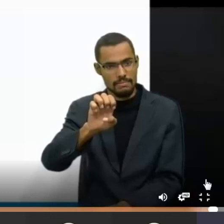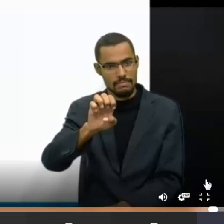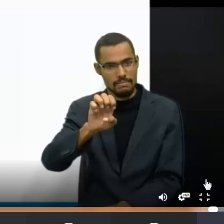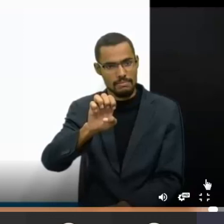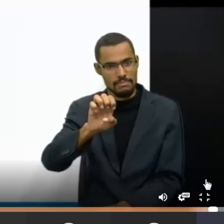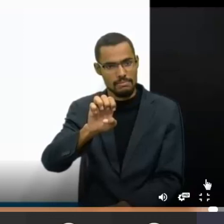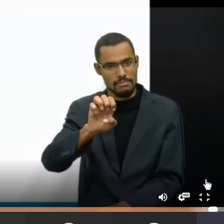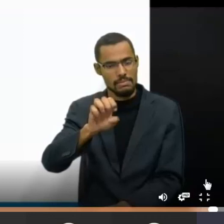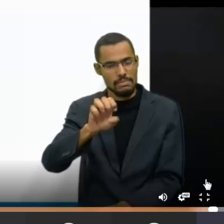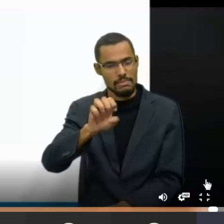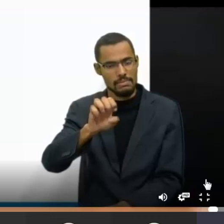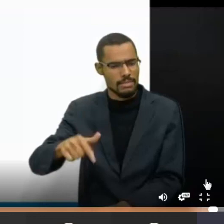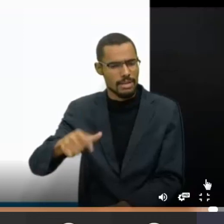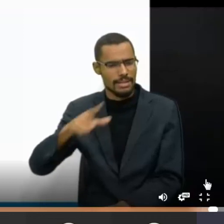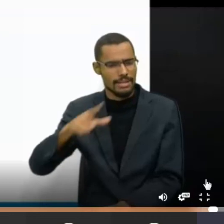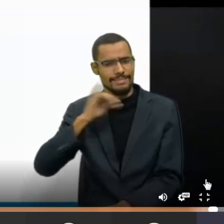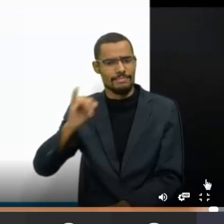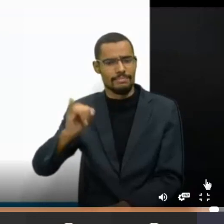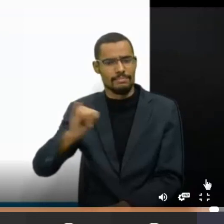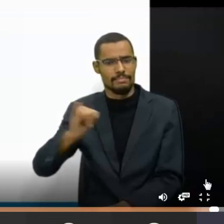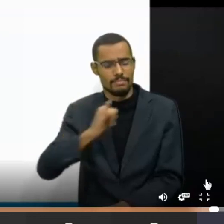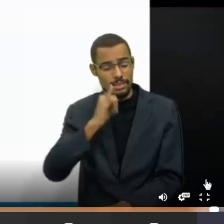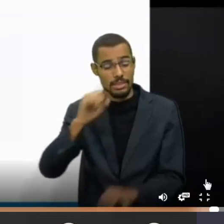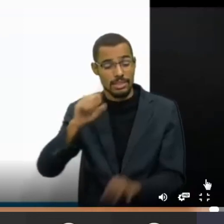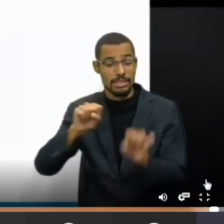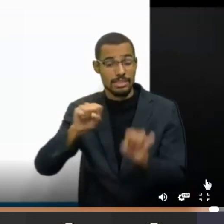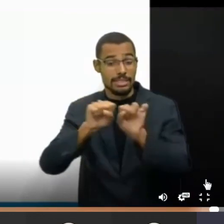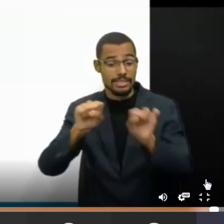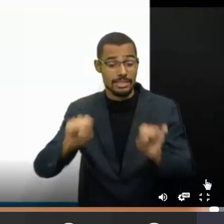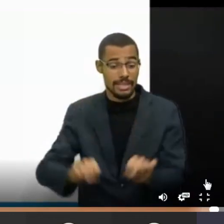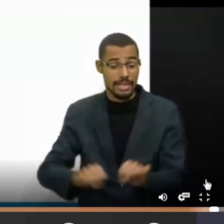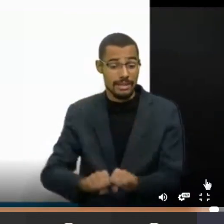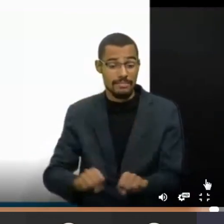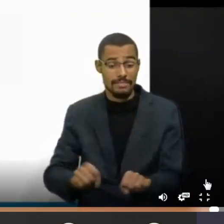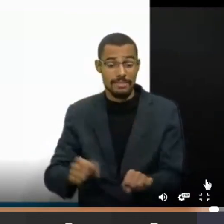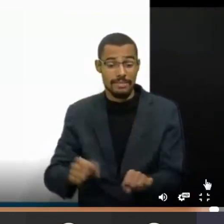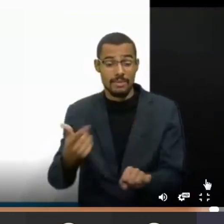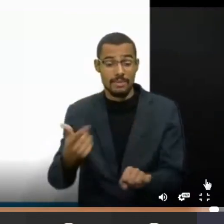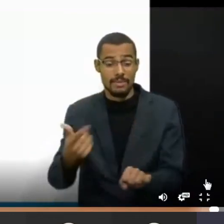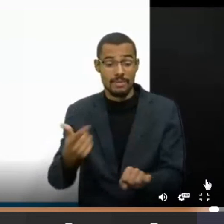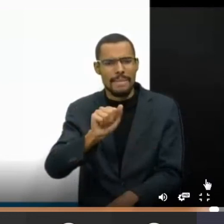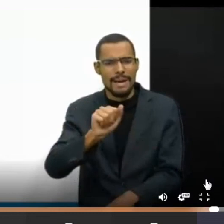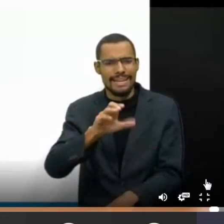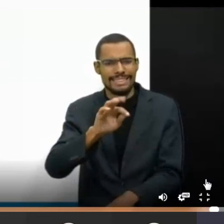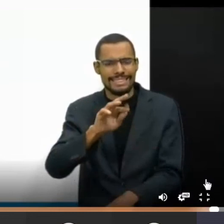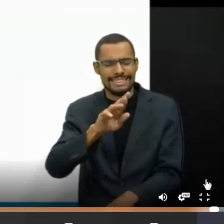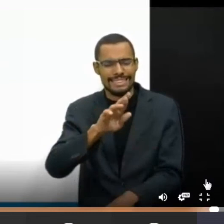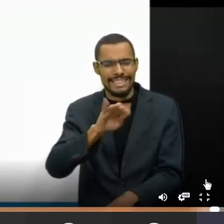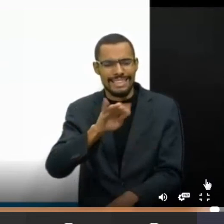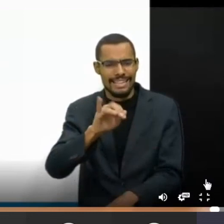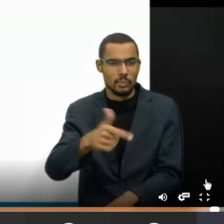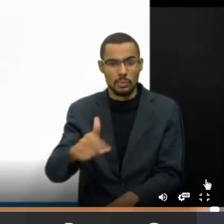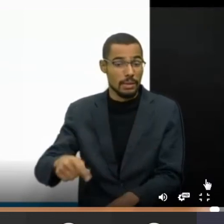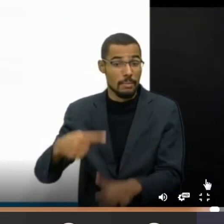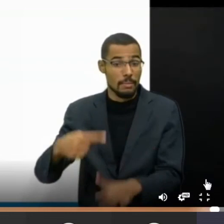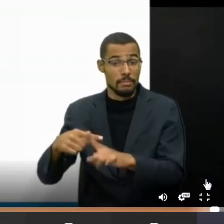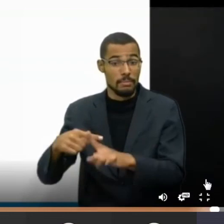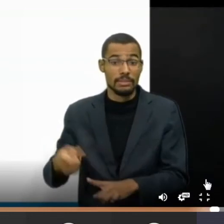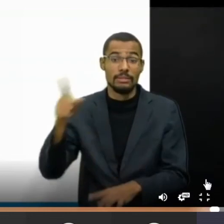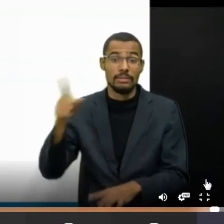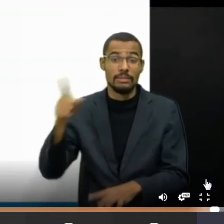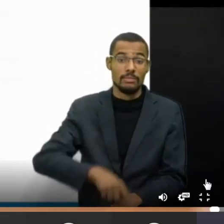os demais órgãos do sistema digestório não possuem bactérias colonizando, a